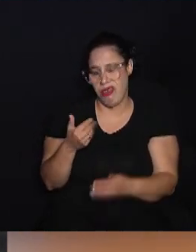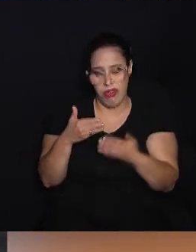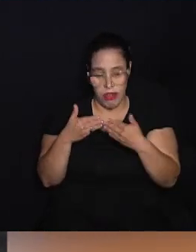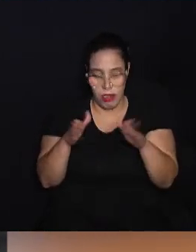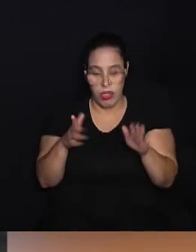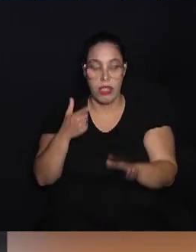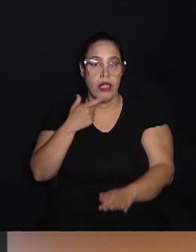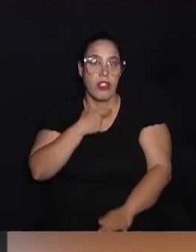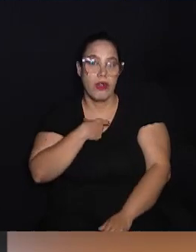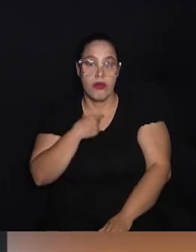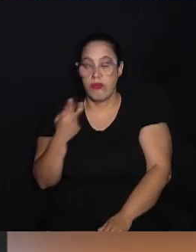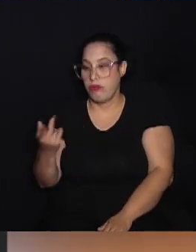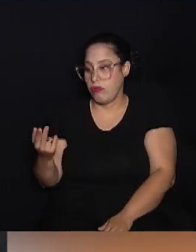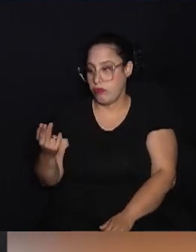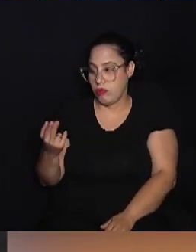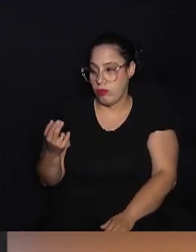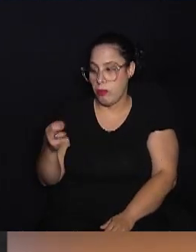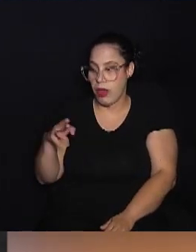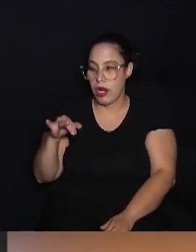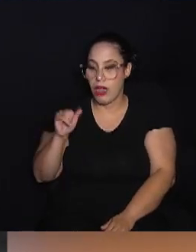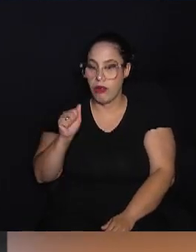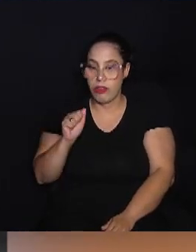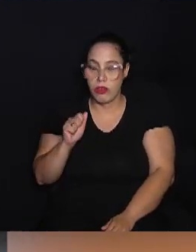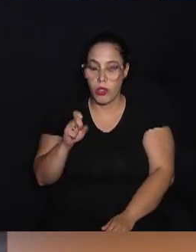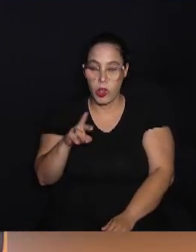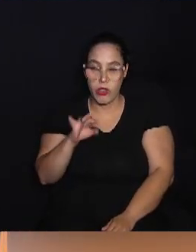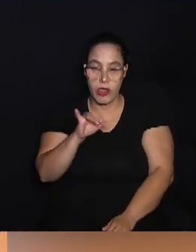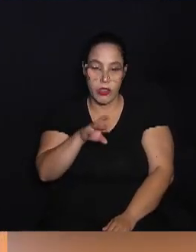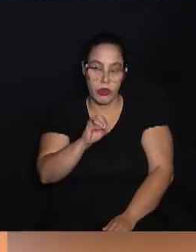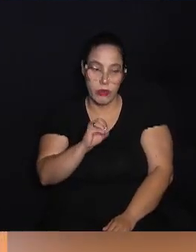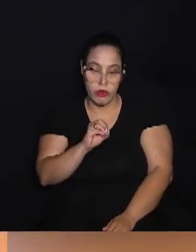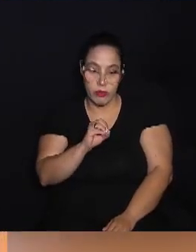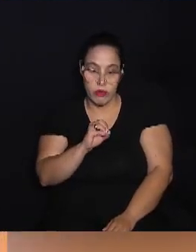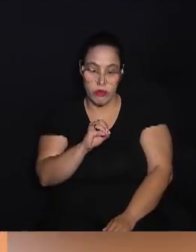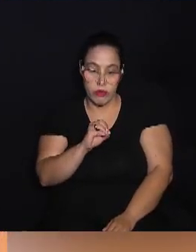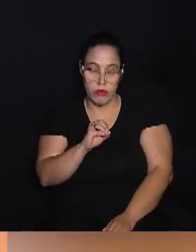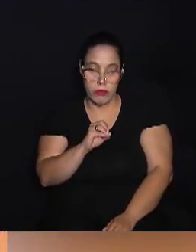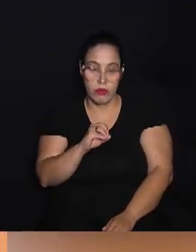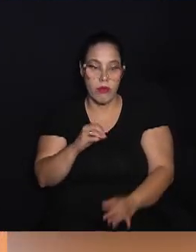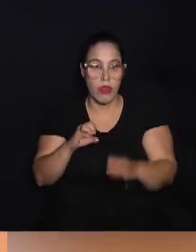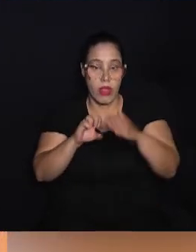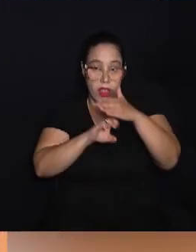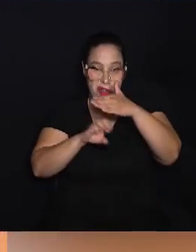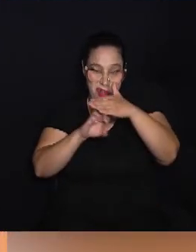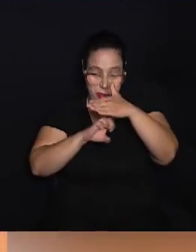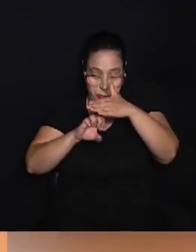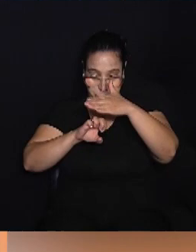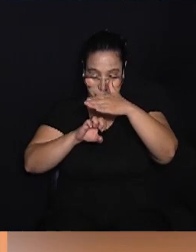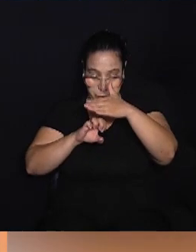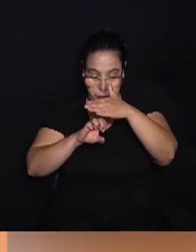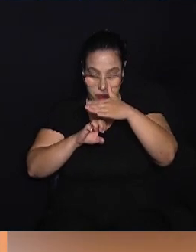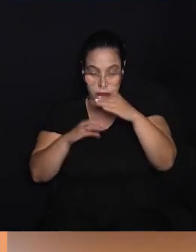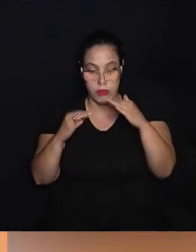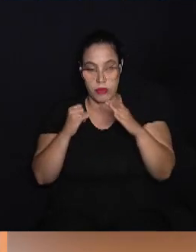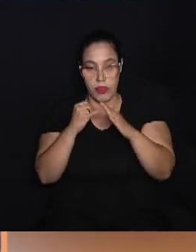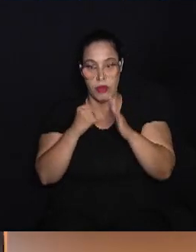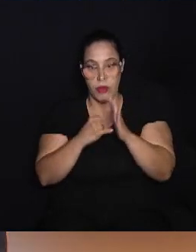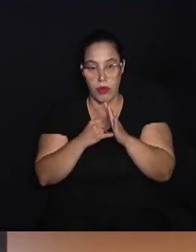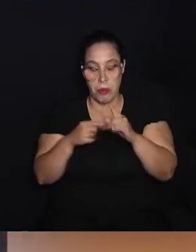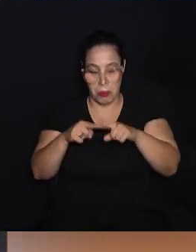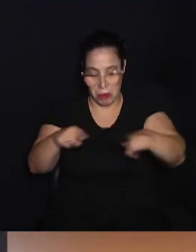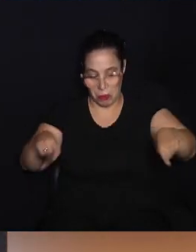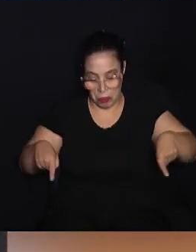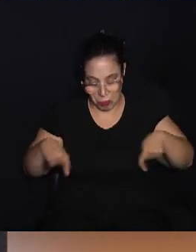abrimos eu e o irmão de Mari Alva Osvaldo Pellegrini Júnior nossa empresa imobiliária em uma